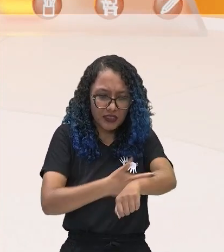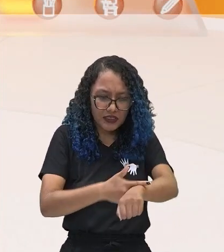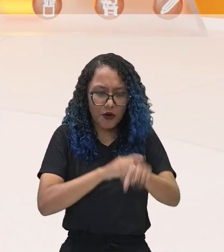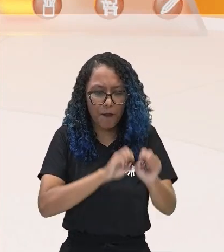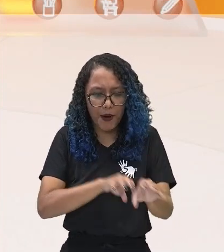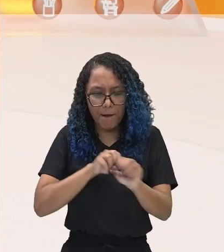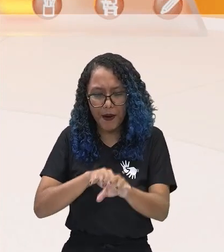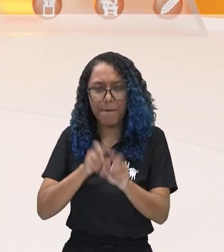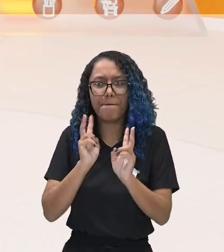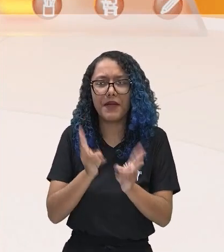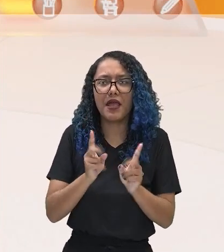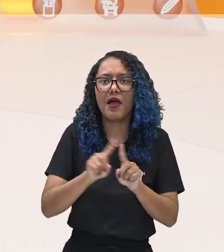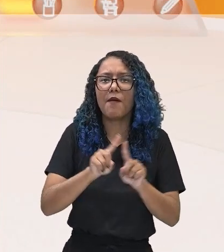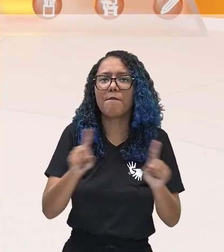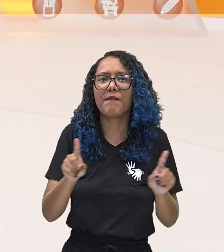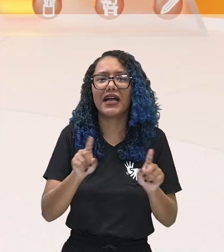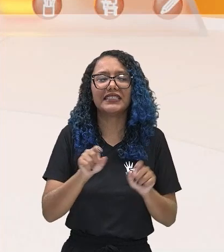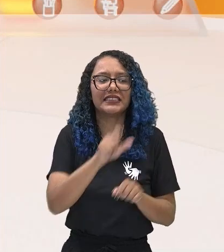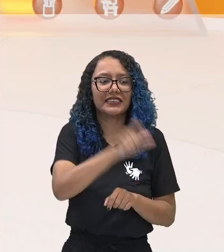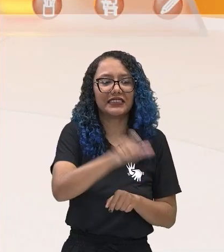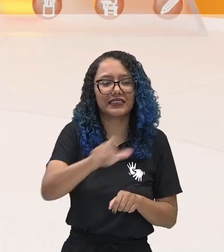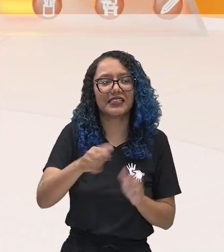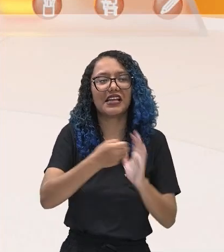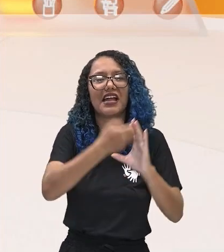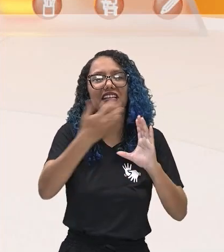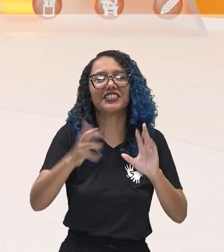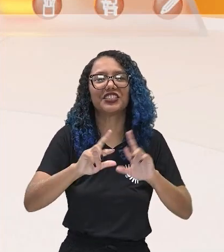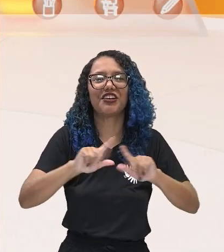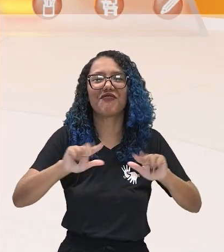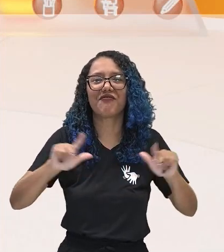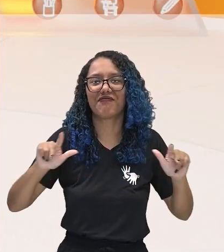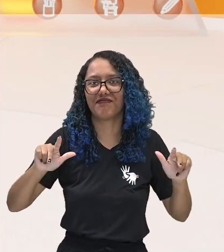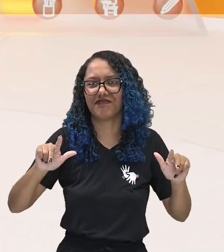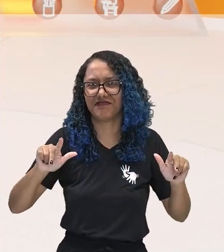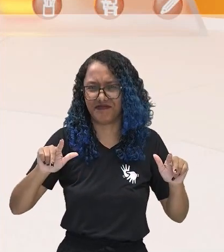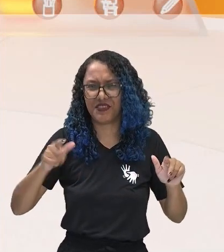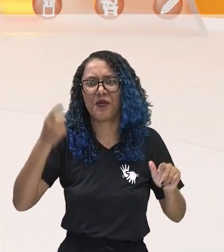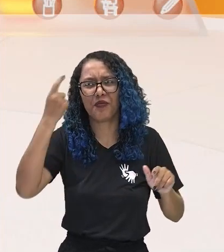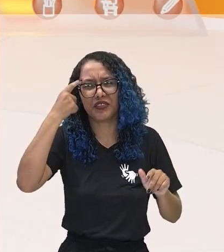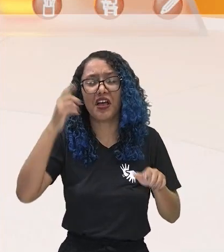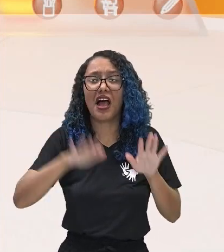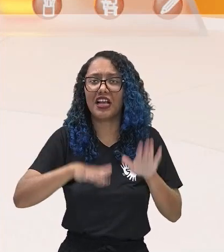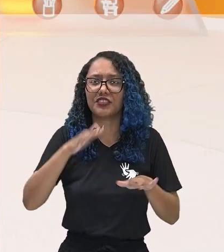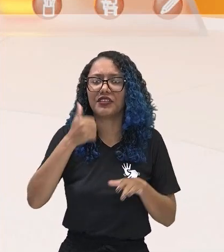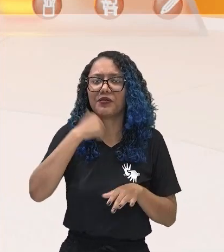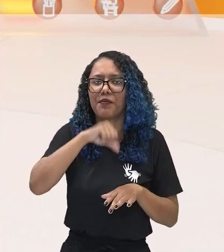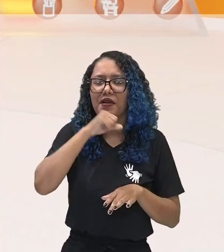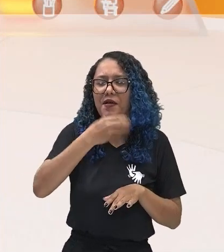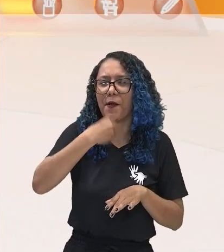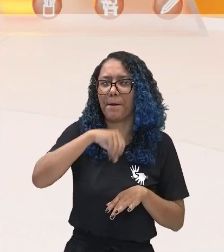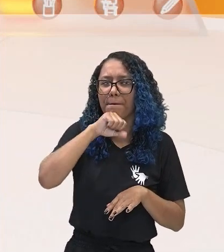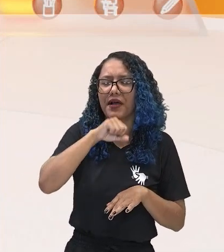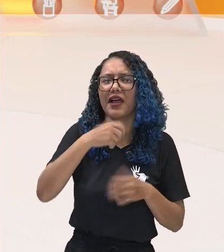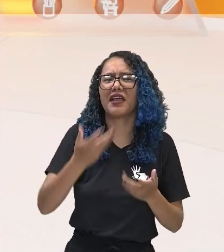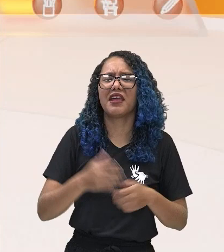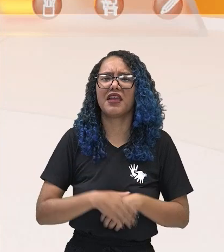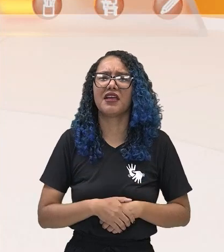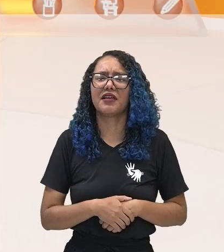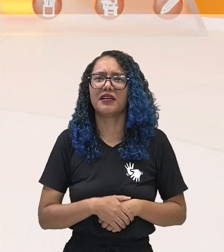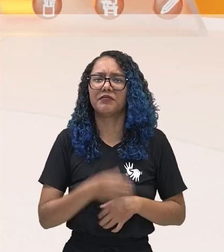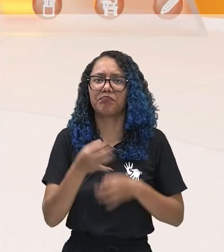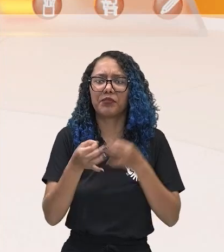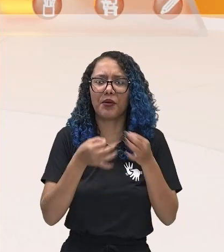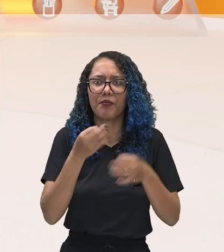diferentes? Já pensaram nisso? Poxa vida, às vezes o pai comenta, a mãe comenta, né? Eu dei a mesma educação para